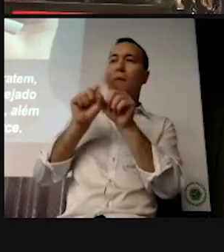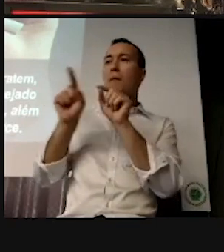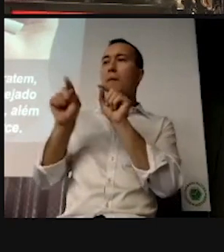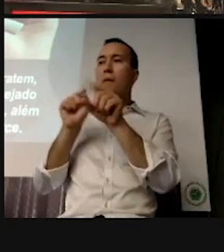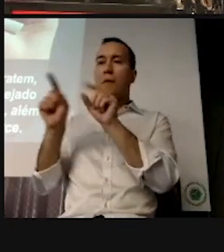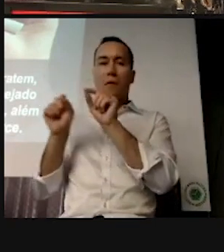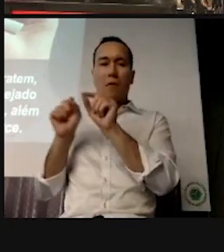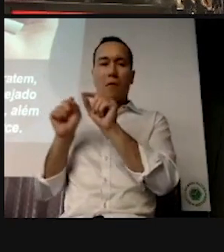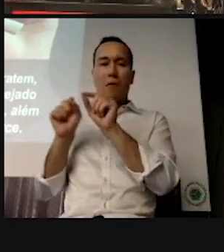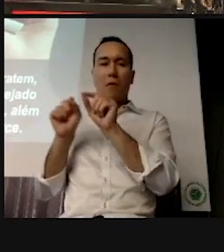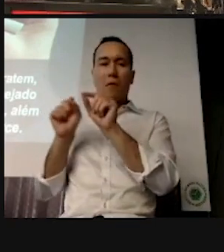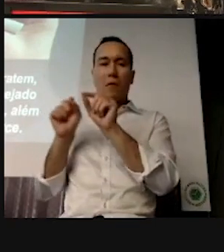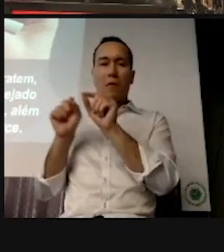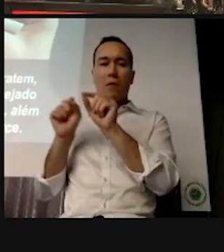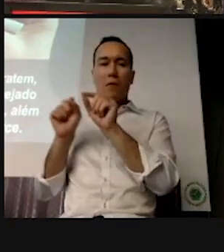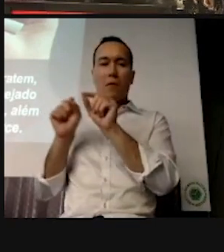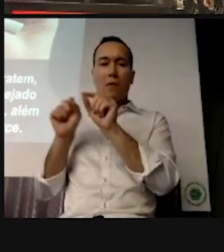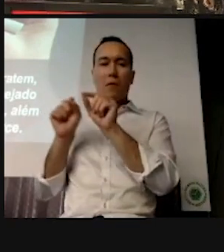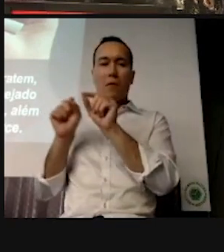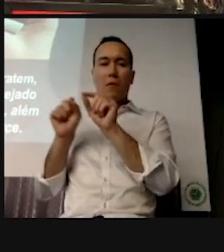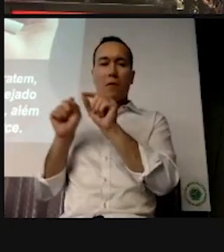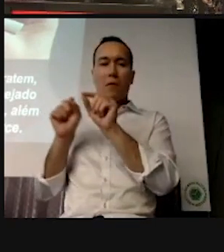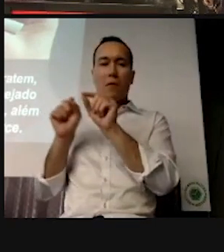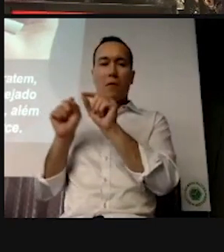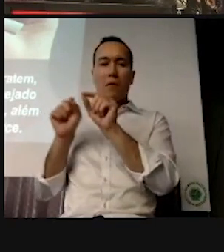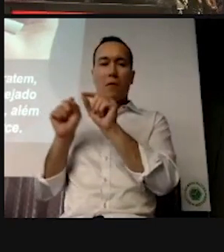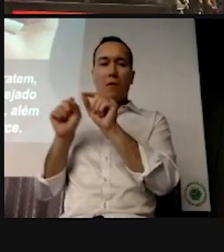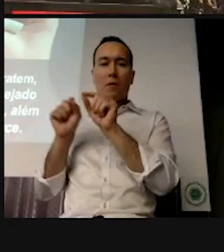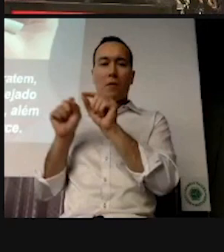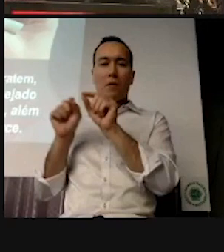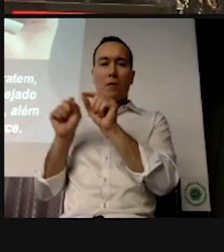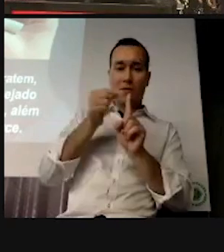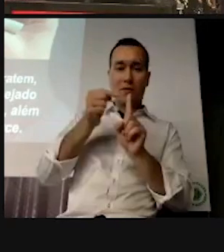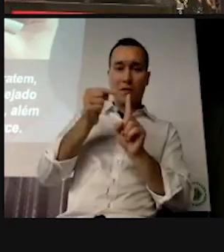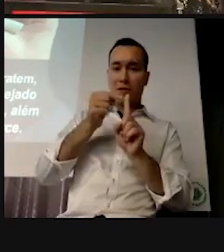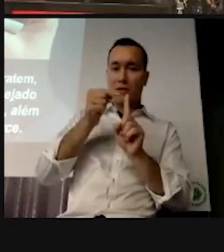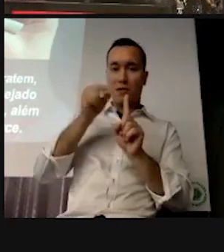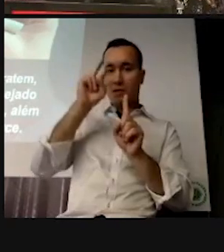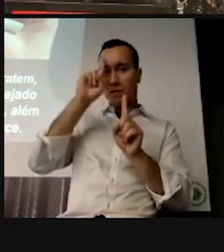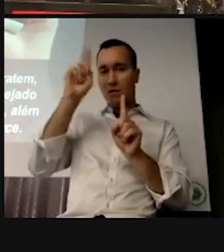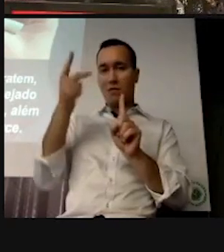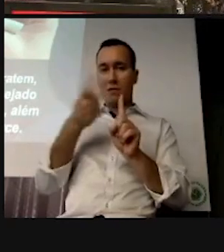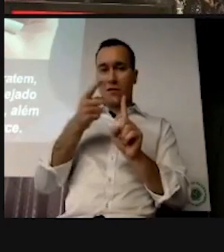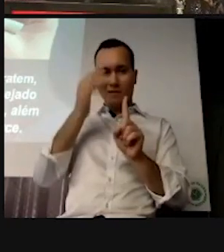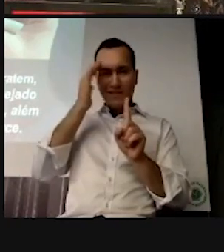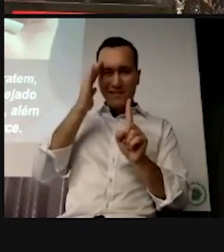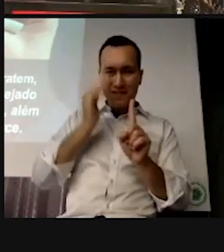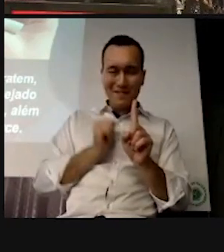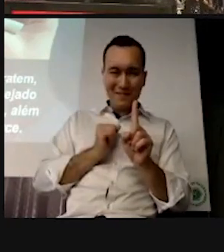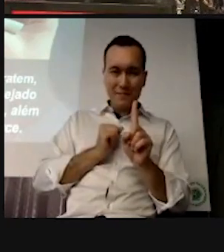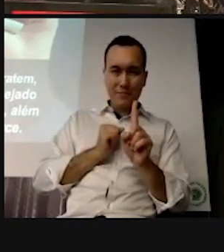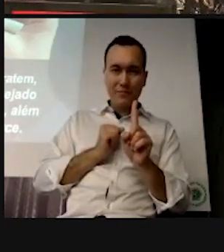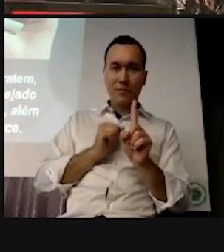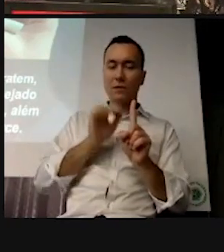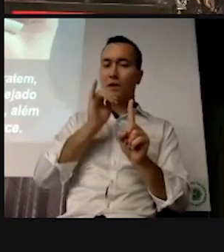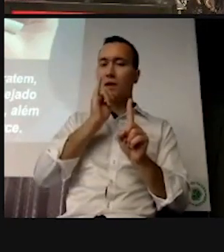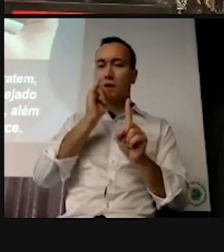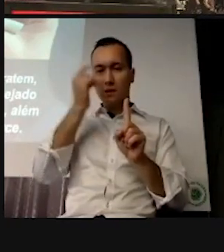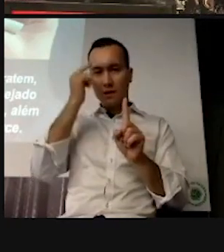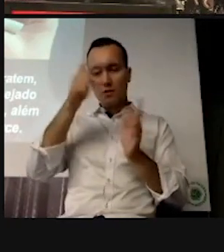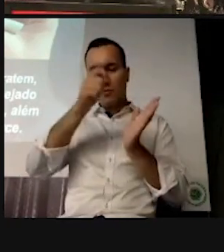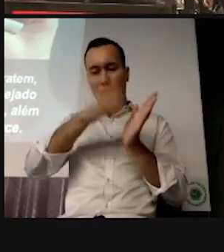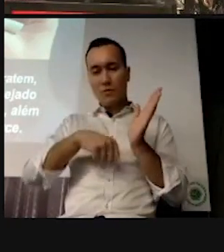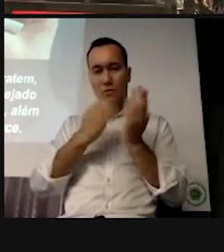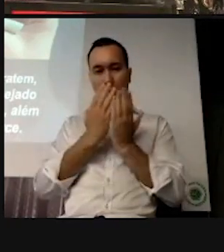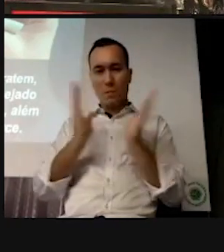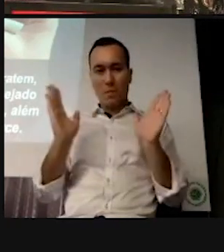RH selecionar pessoas? Quem disse, por exemplo, que o processo seletivo precisa começar no RH? Tem que ser alguém